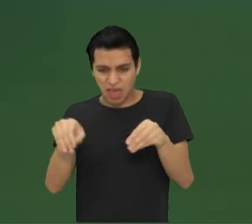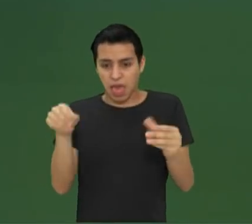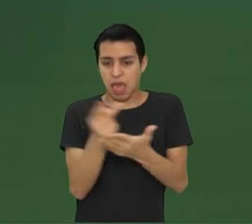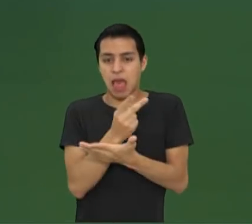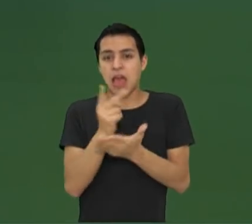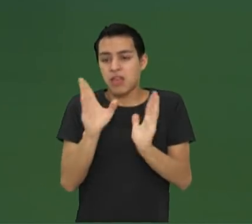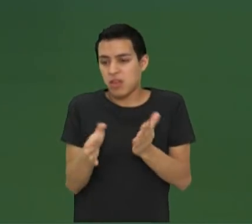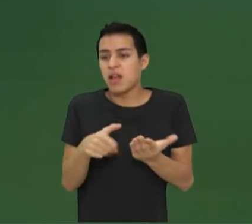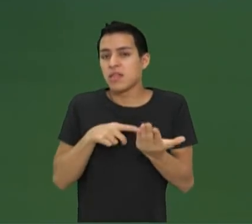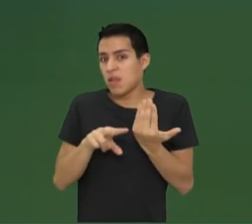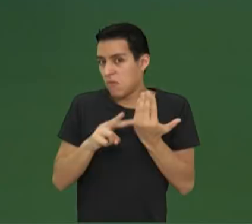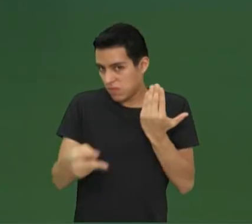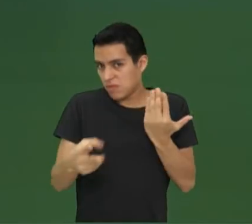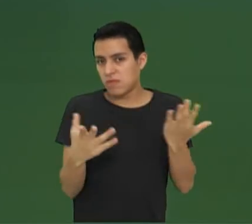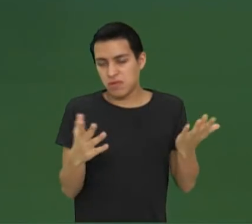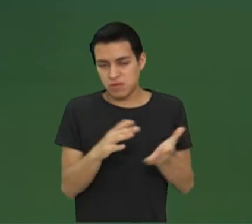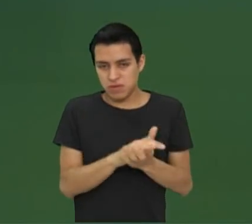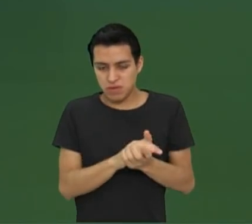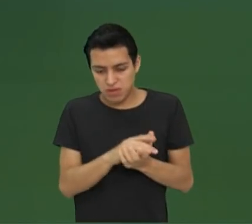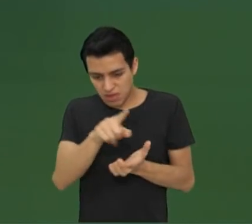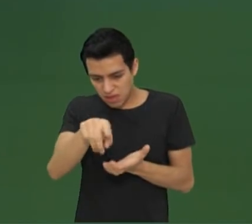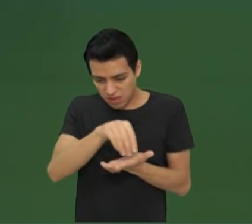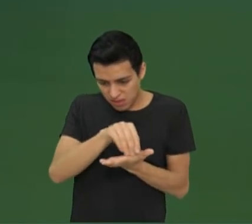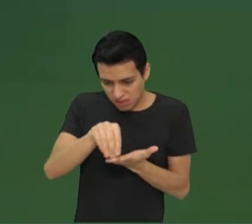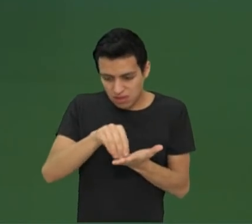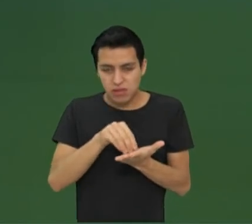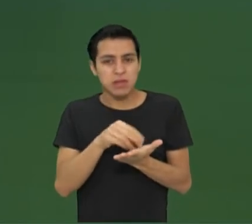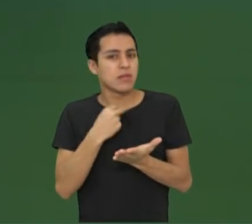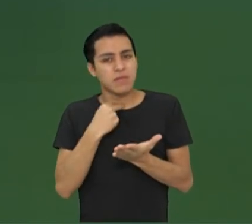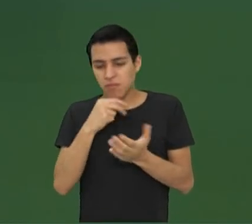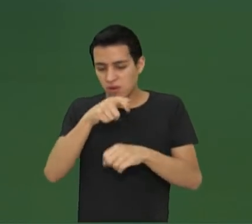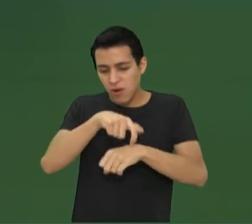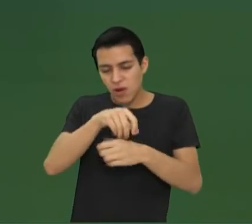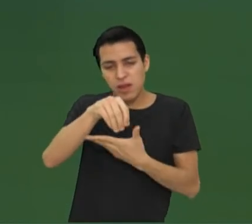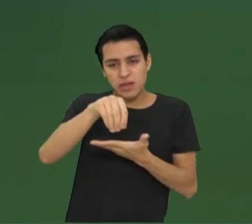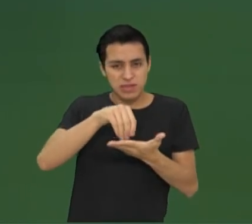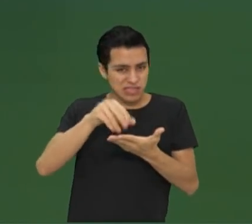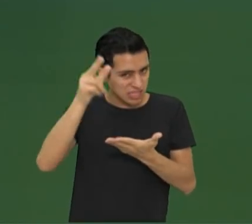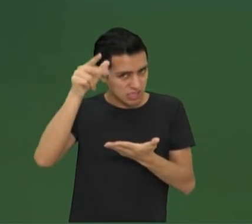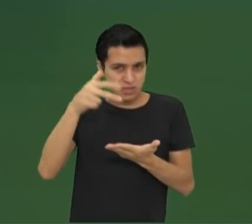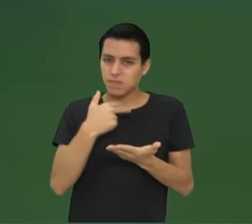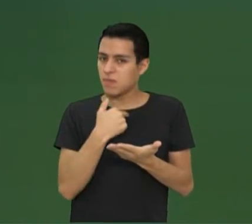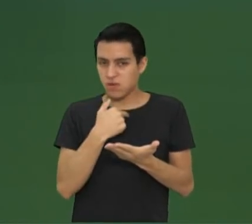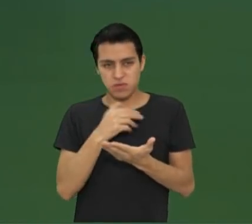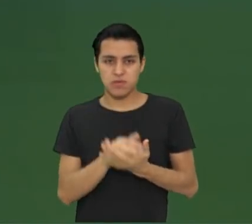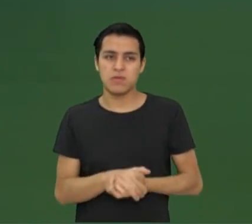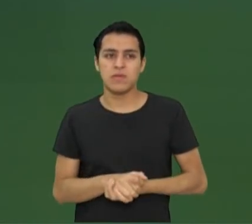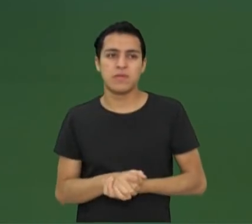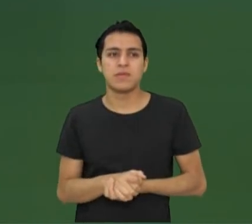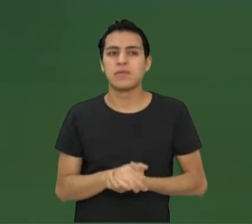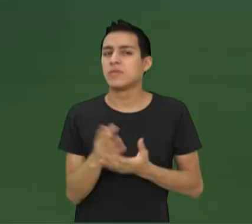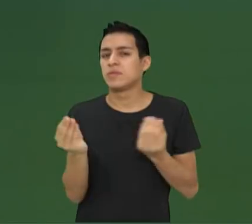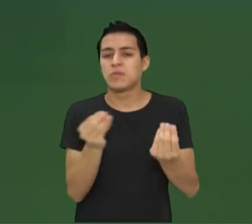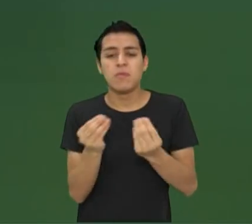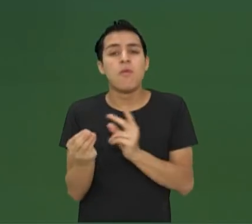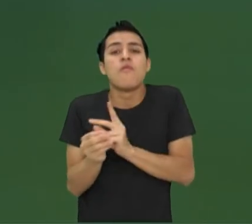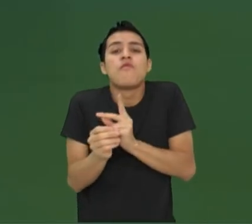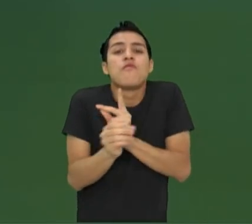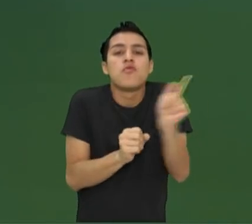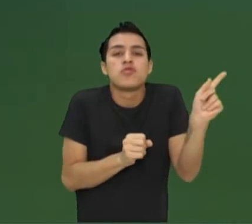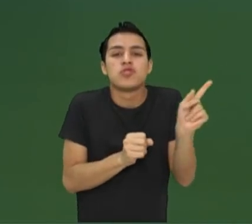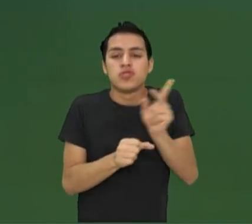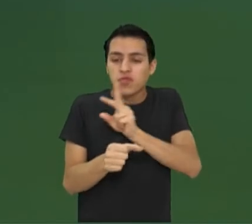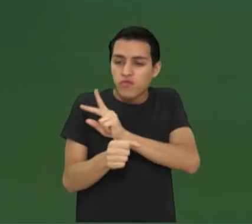vai ter uma consequência. Então, isso é uma jogada que não se pode fazer no jogo de xadrez. E como sair do xeque? Né? Aqui